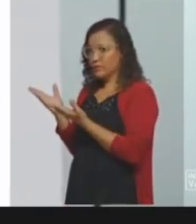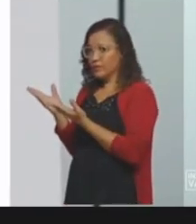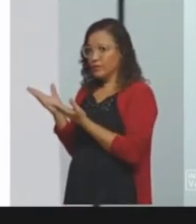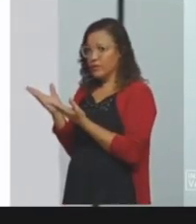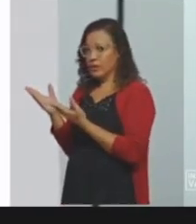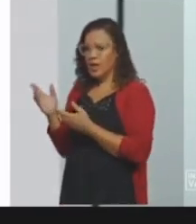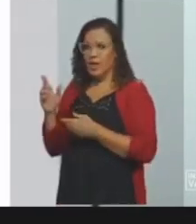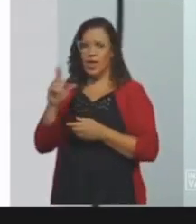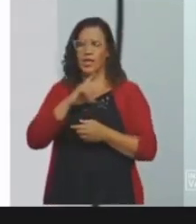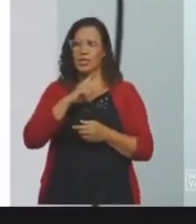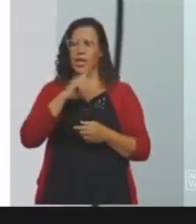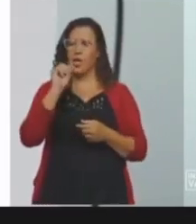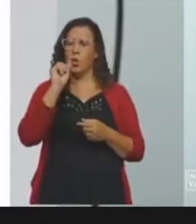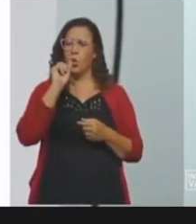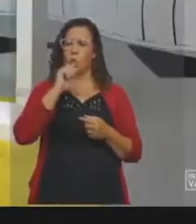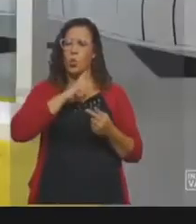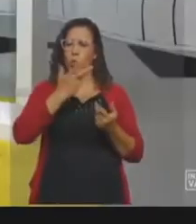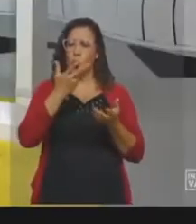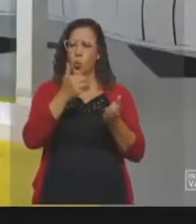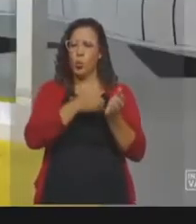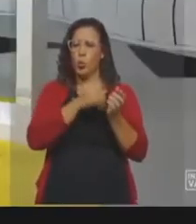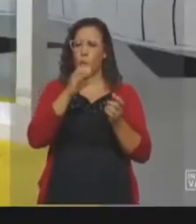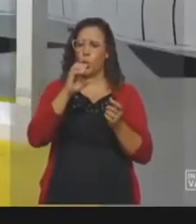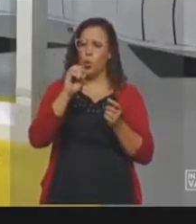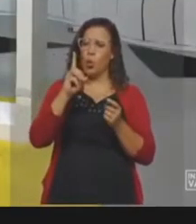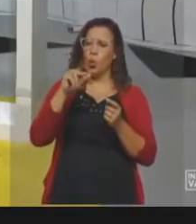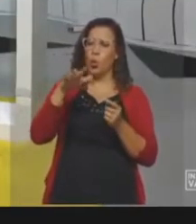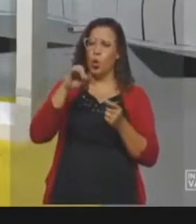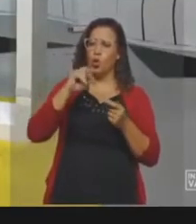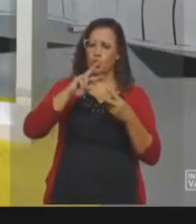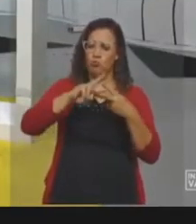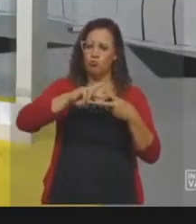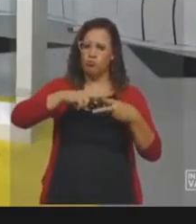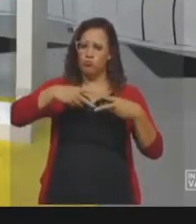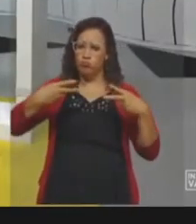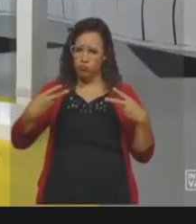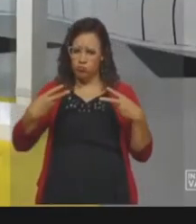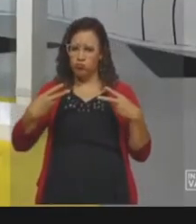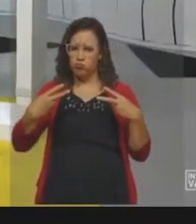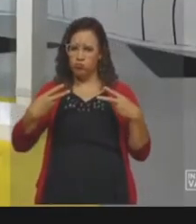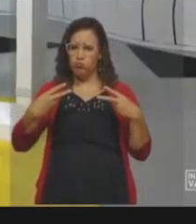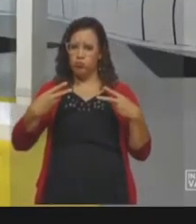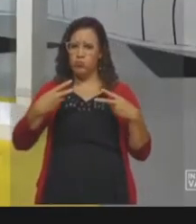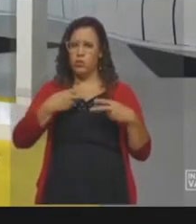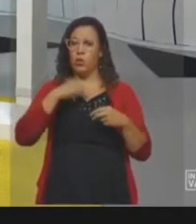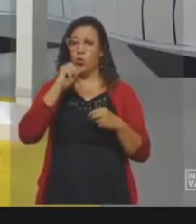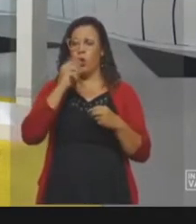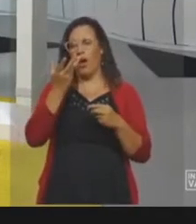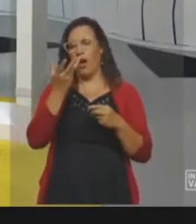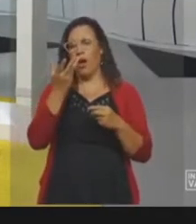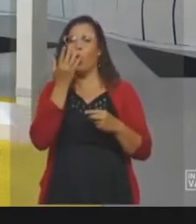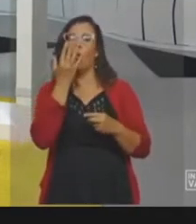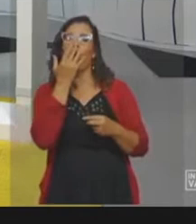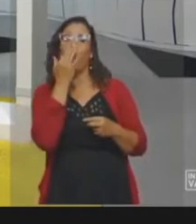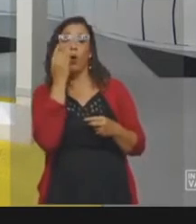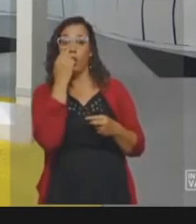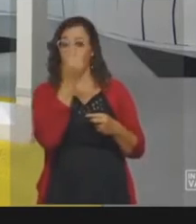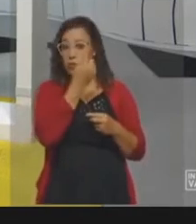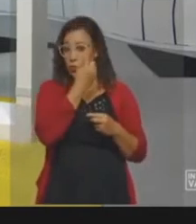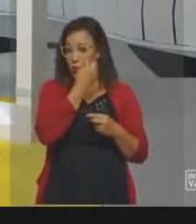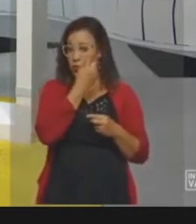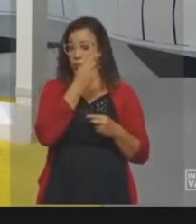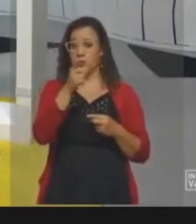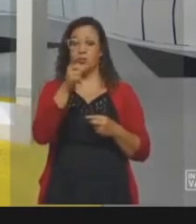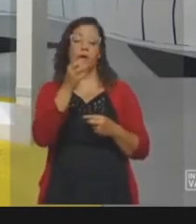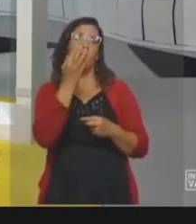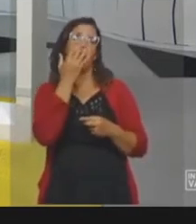uma leitura aqui, que vai codificar, vai ajudar a codificar a cor do olho de uma pessoa, e você vai ter a cor